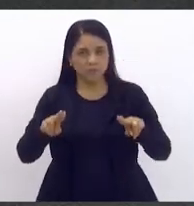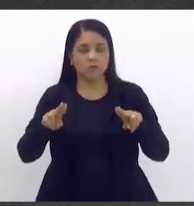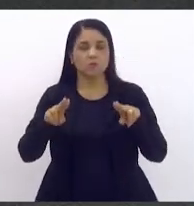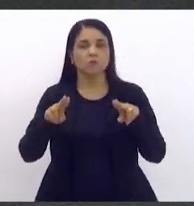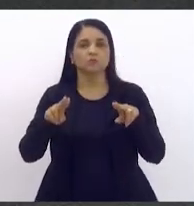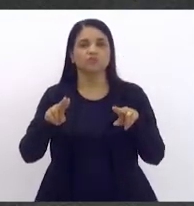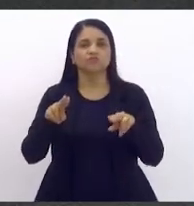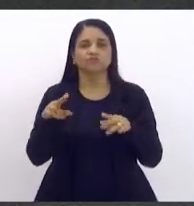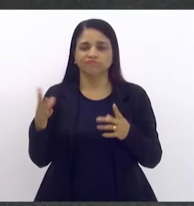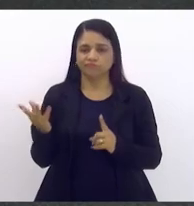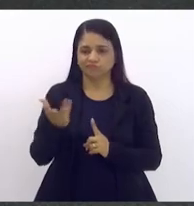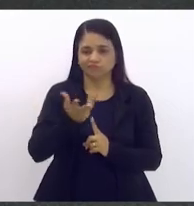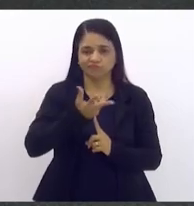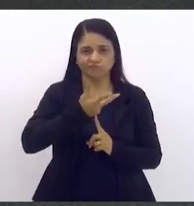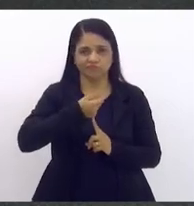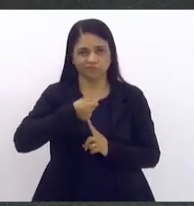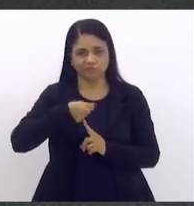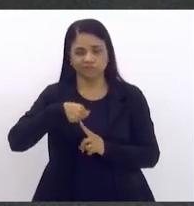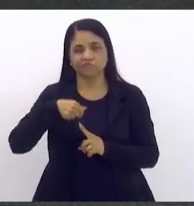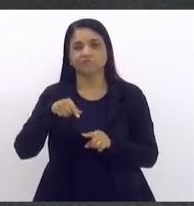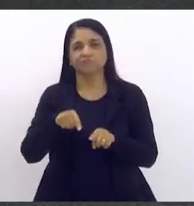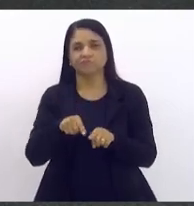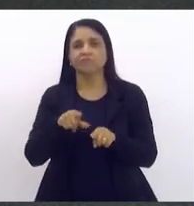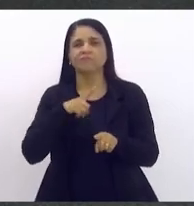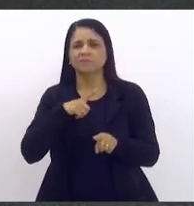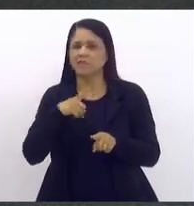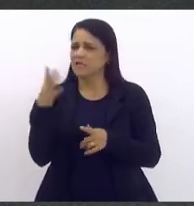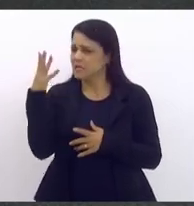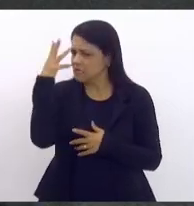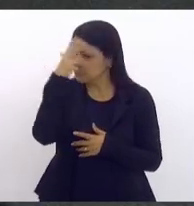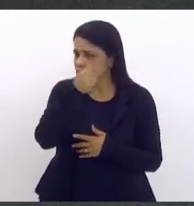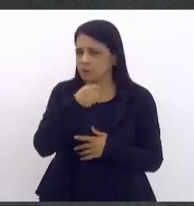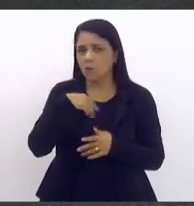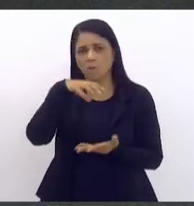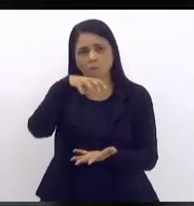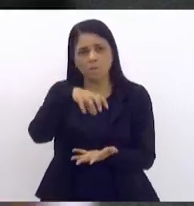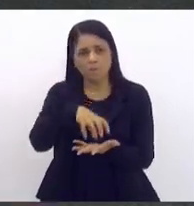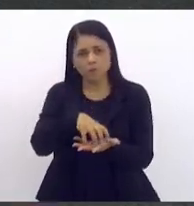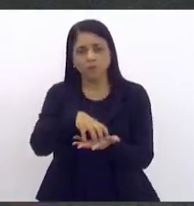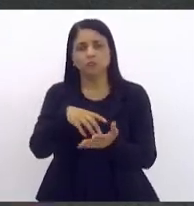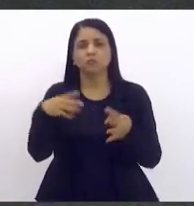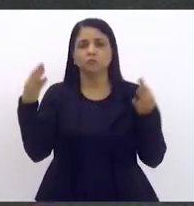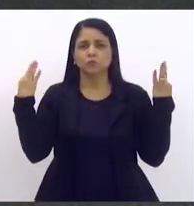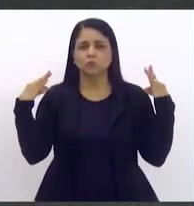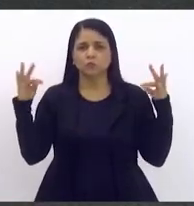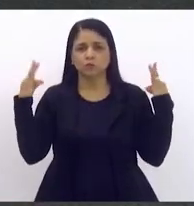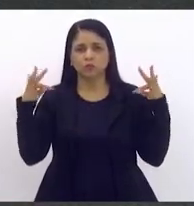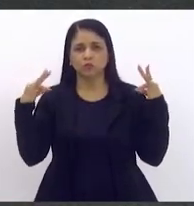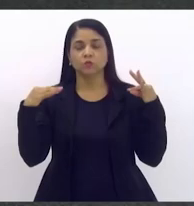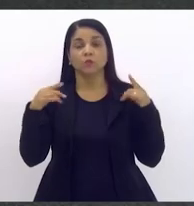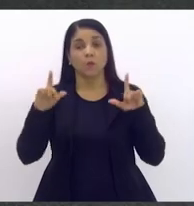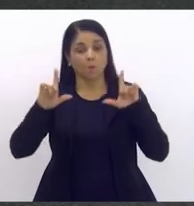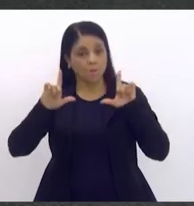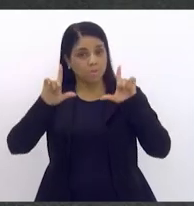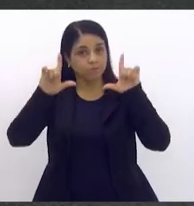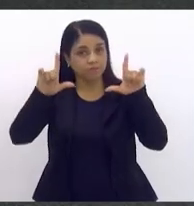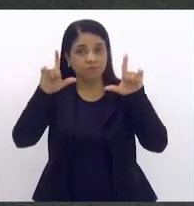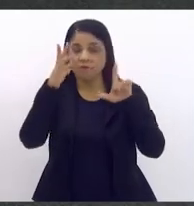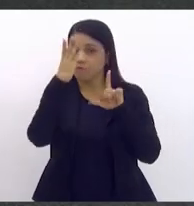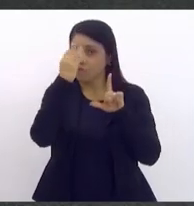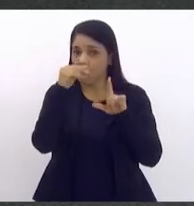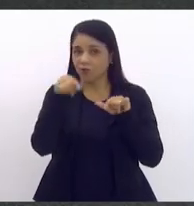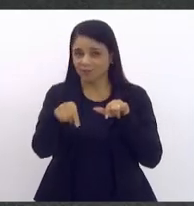uma obra belíssima, um ponto turístico muito importante, o mais importante é o cartão postal da cidade de